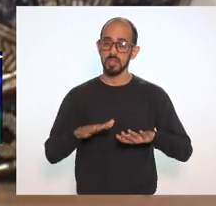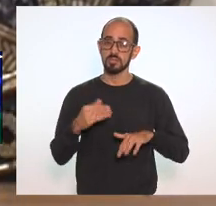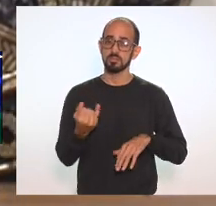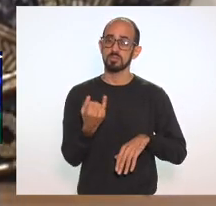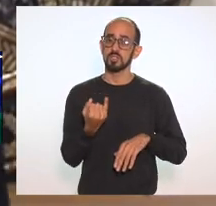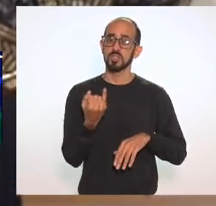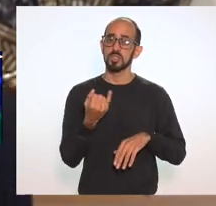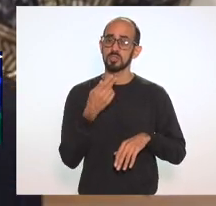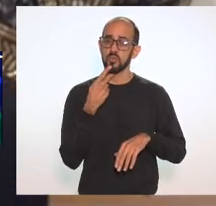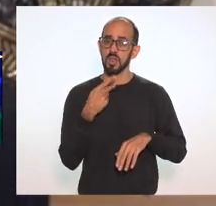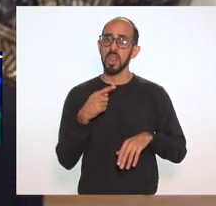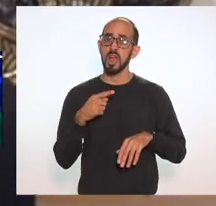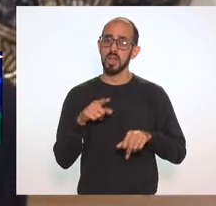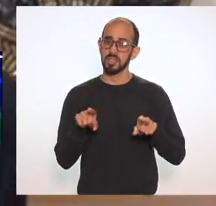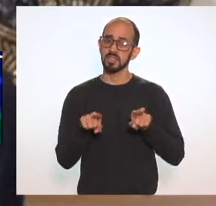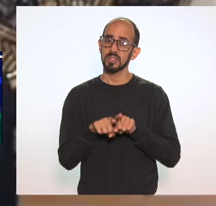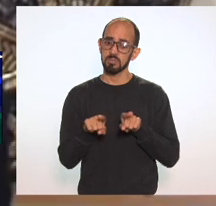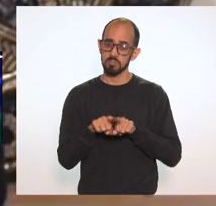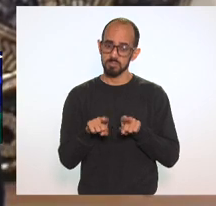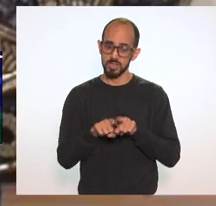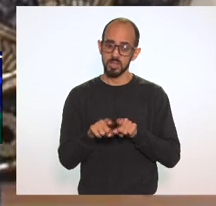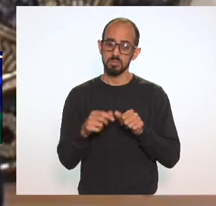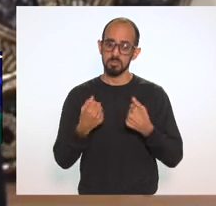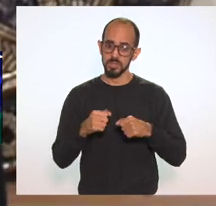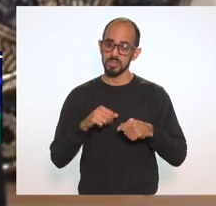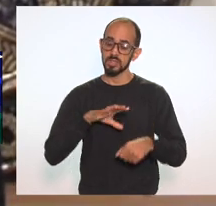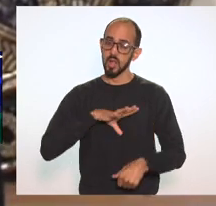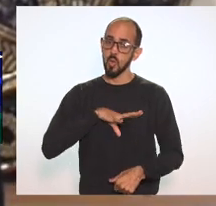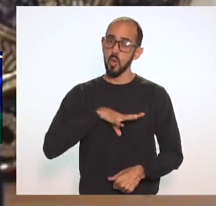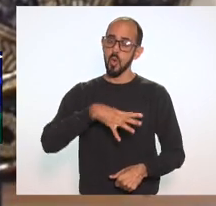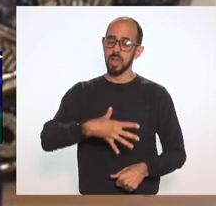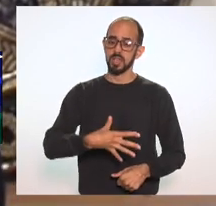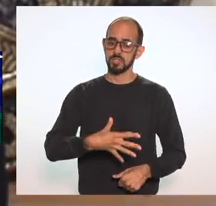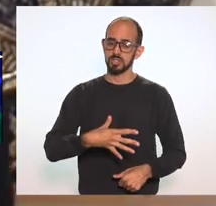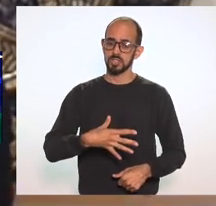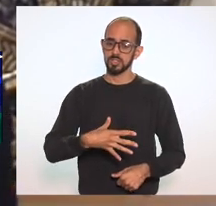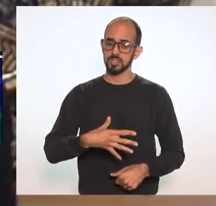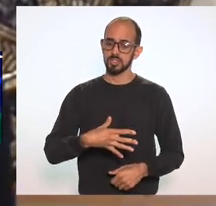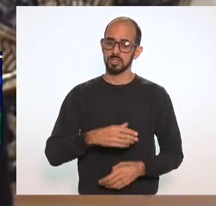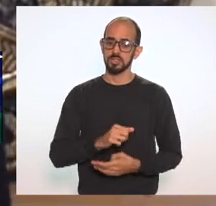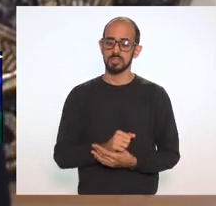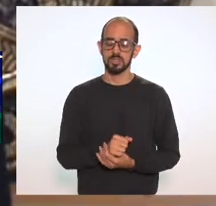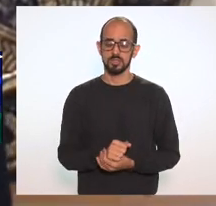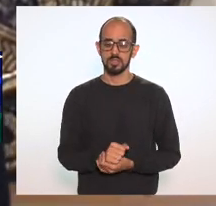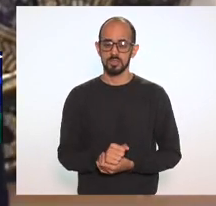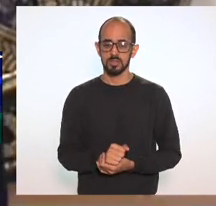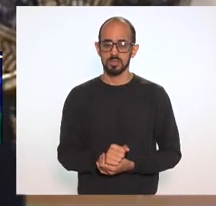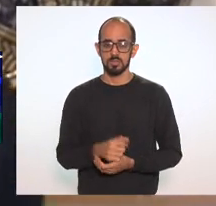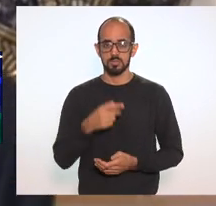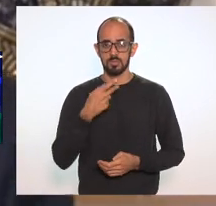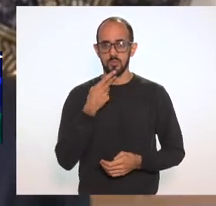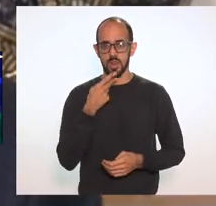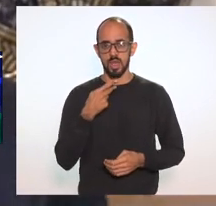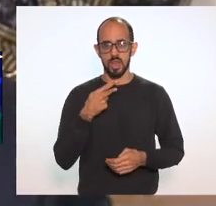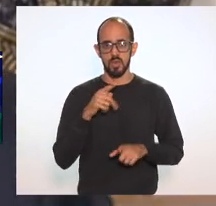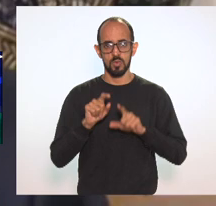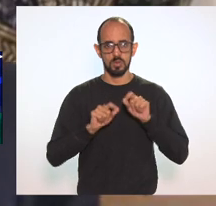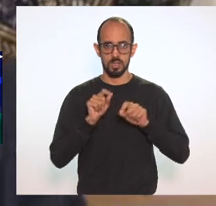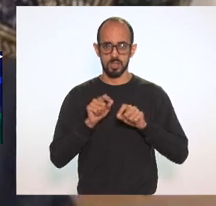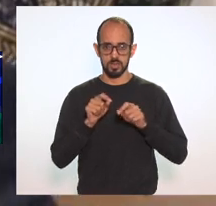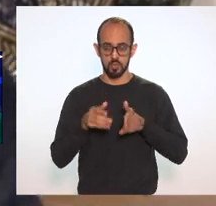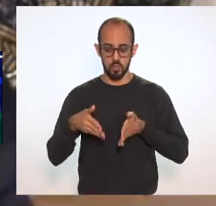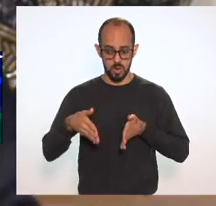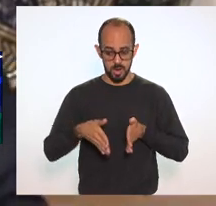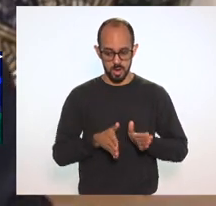dizia e também tem que ter muita coragem muita coragem para dizer olha o